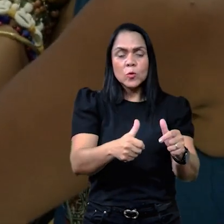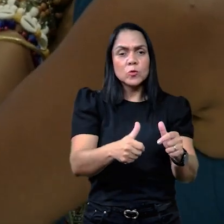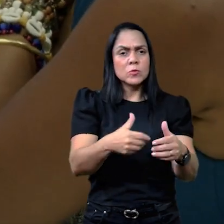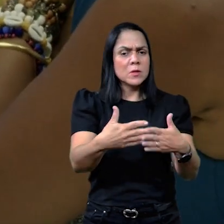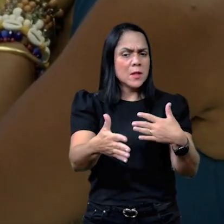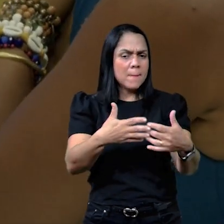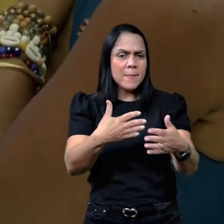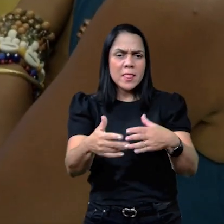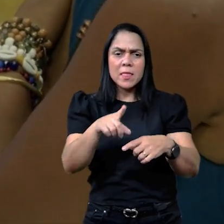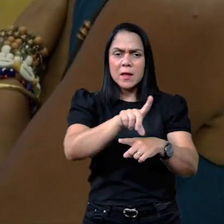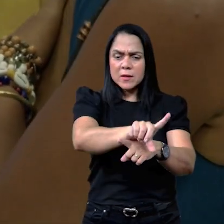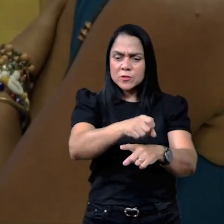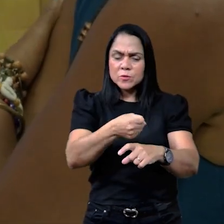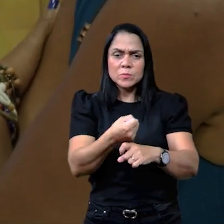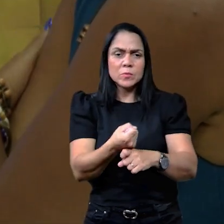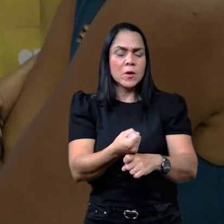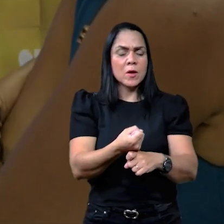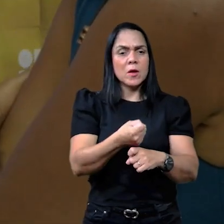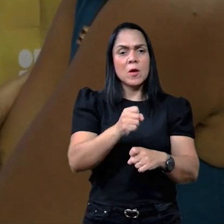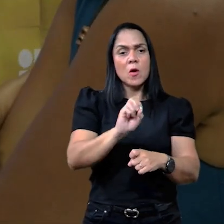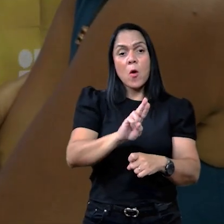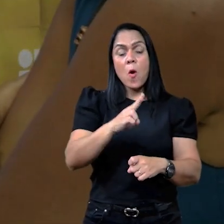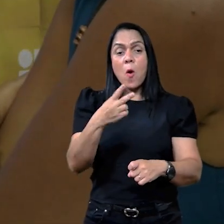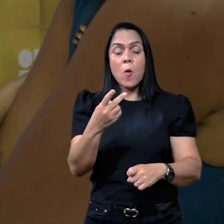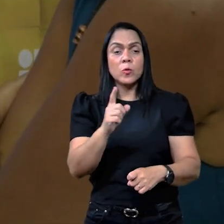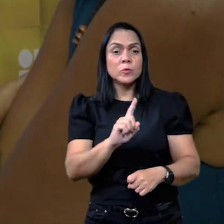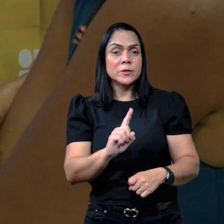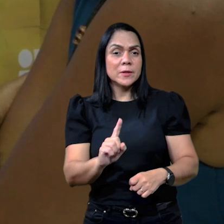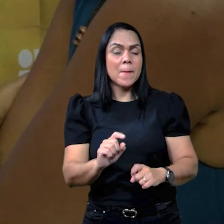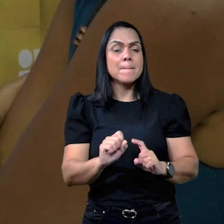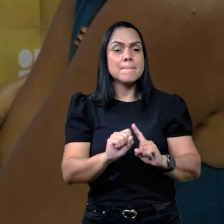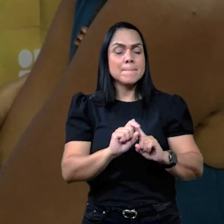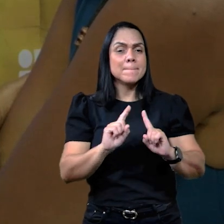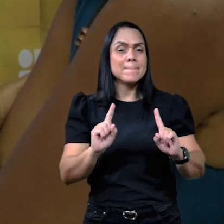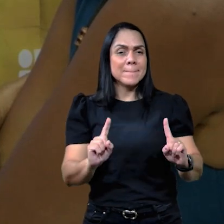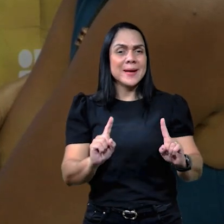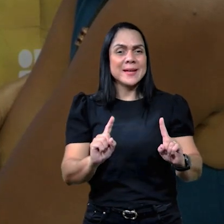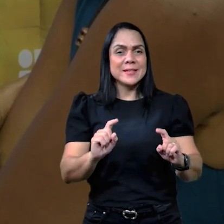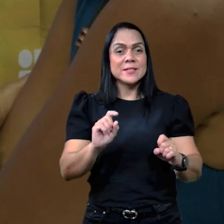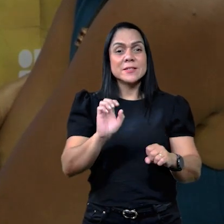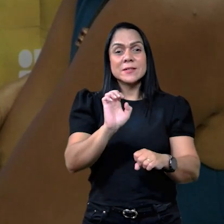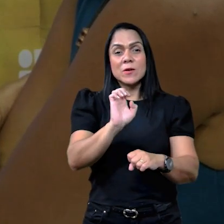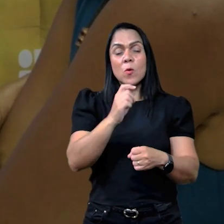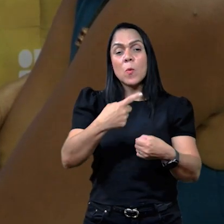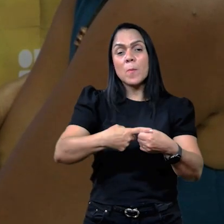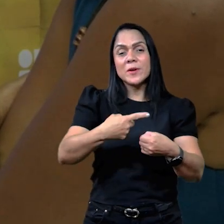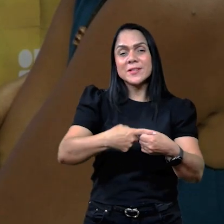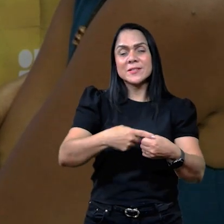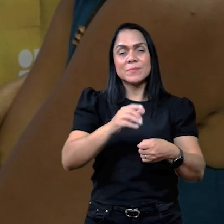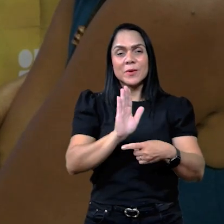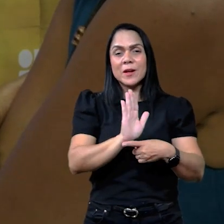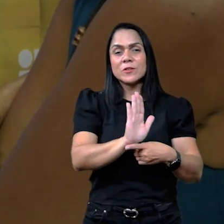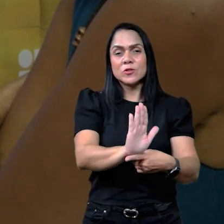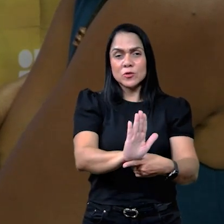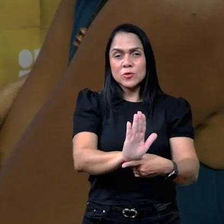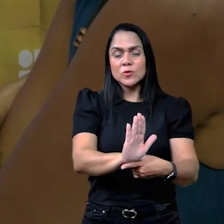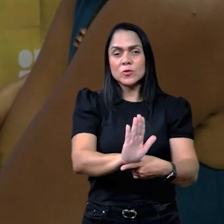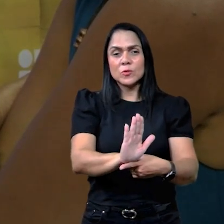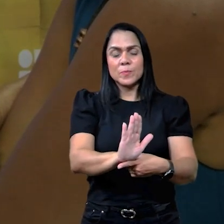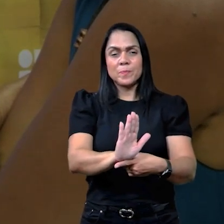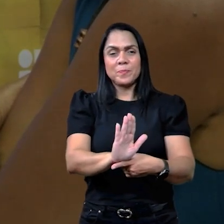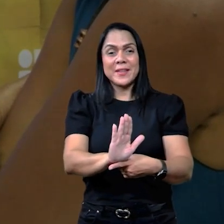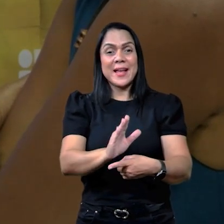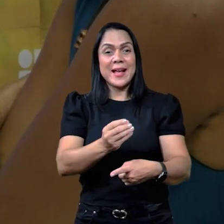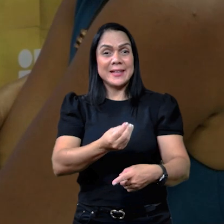ser quilombola ou não, o município atende, mas a gente também tem algumas políticas específicas em que